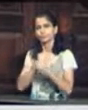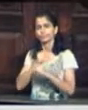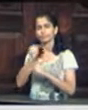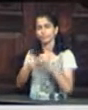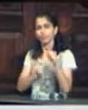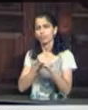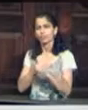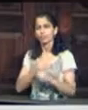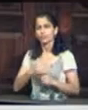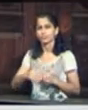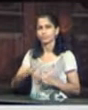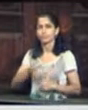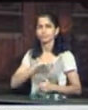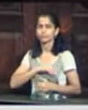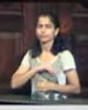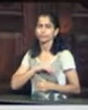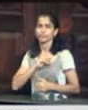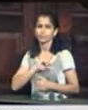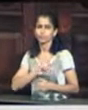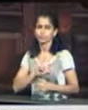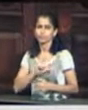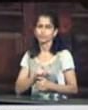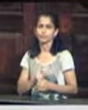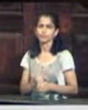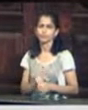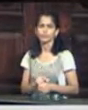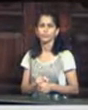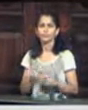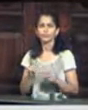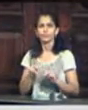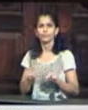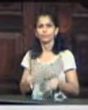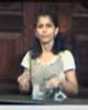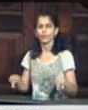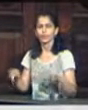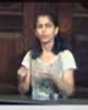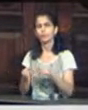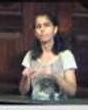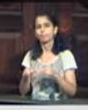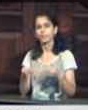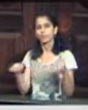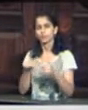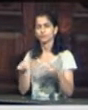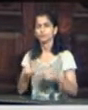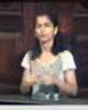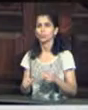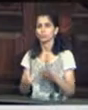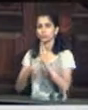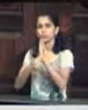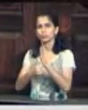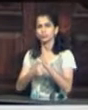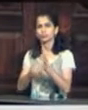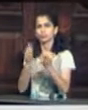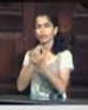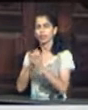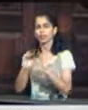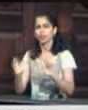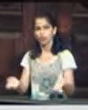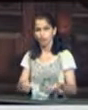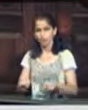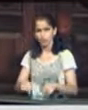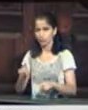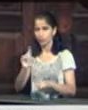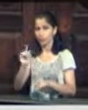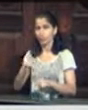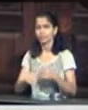e qualquer reposição salarial aos servidores. Boa luta aos movimentos sociais, a luta não acaba hoje. Nós acabamos com o aluguel social, mas